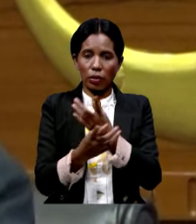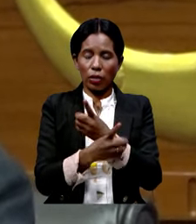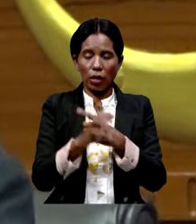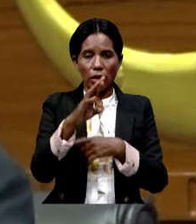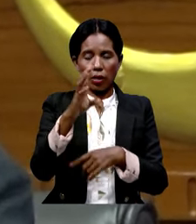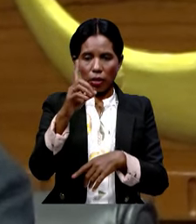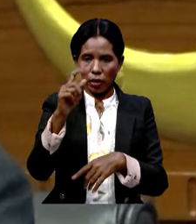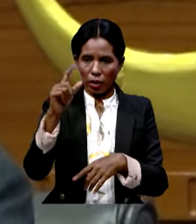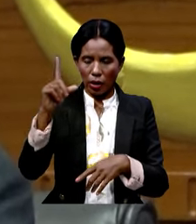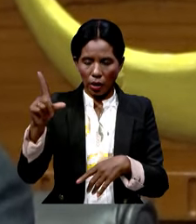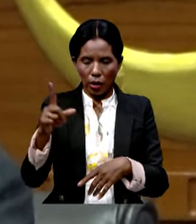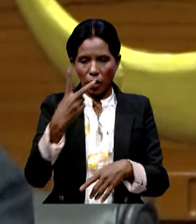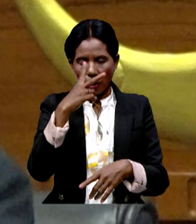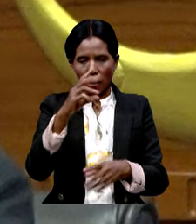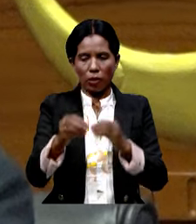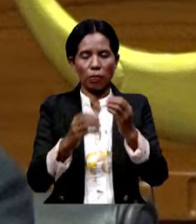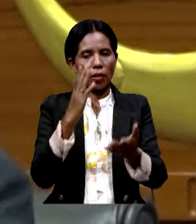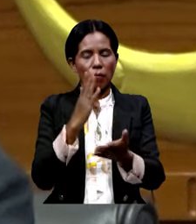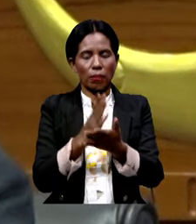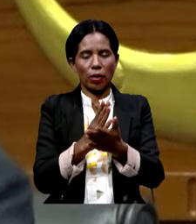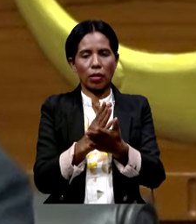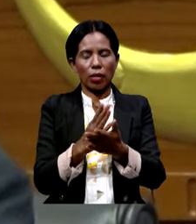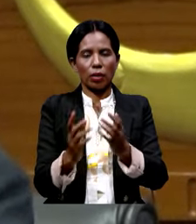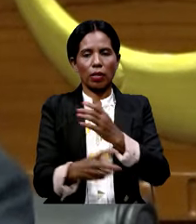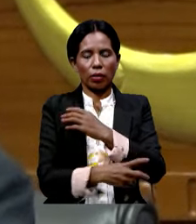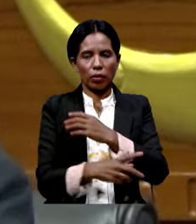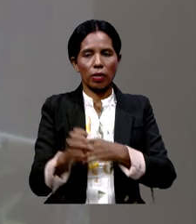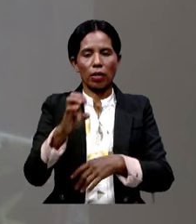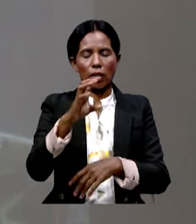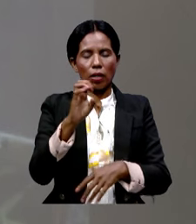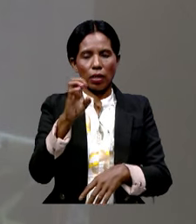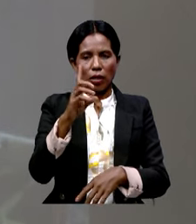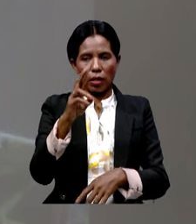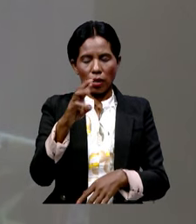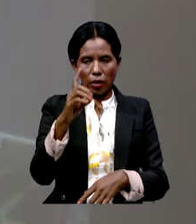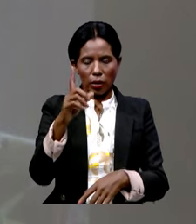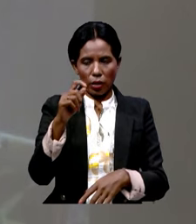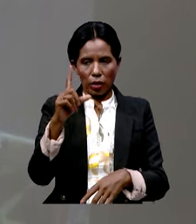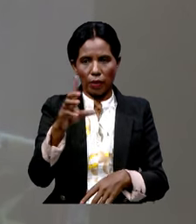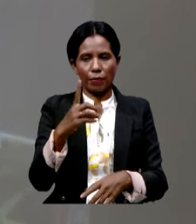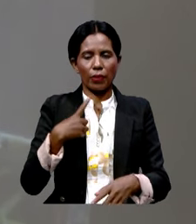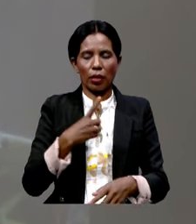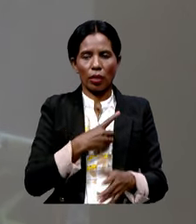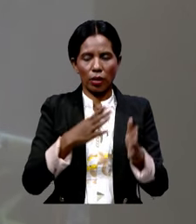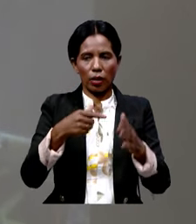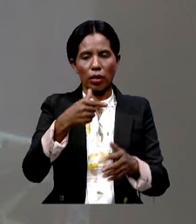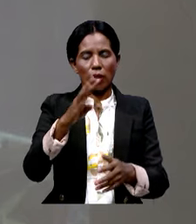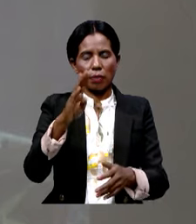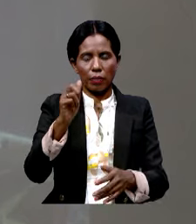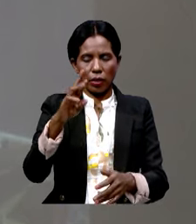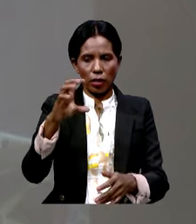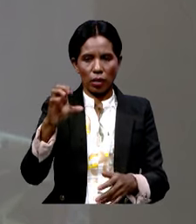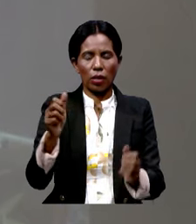mesmo tempo a tu halo medidas prevenção Sira vai a tem estado de direito democrático da né deputado bancada senhor Gabriel Soares espera